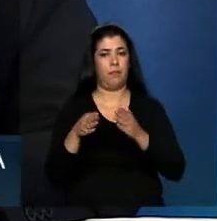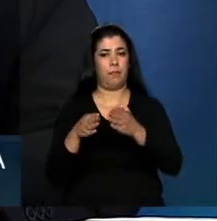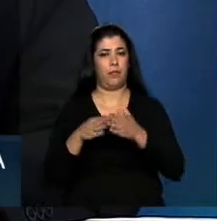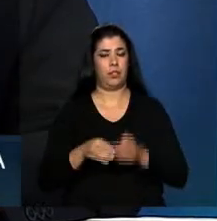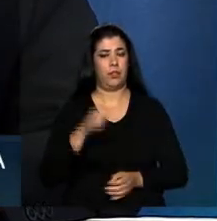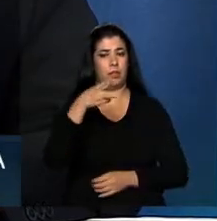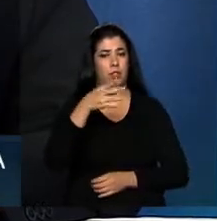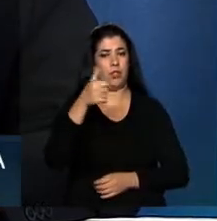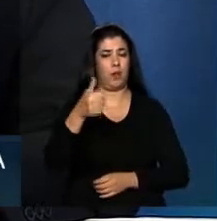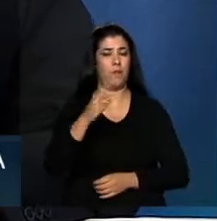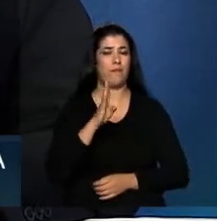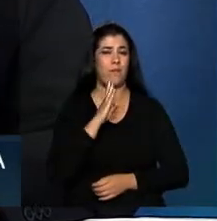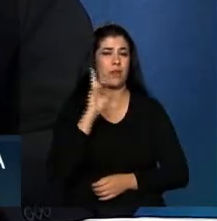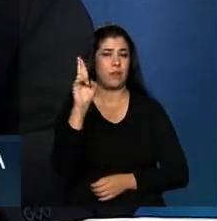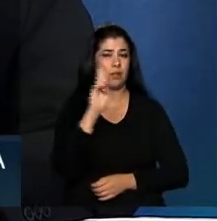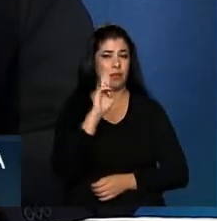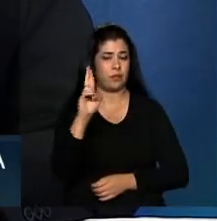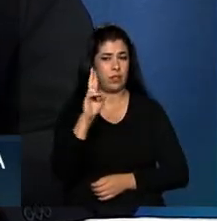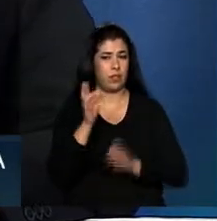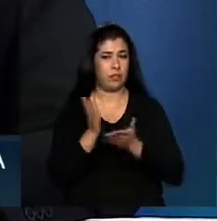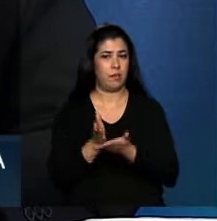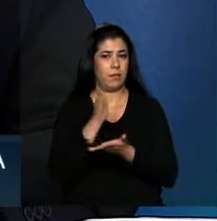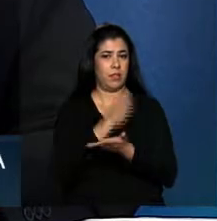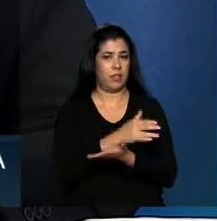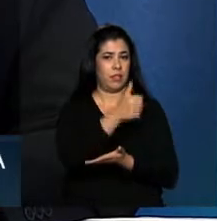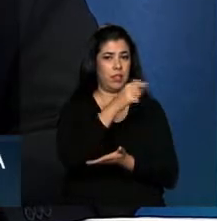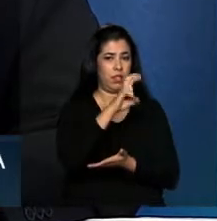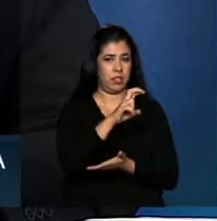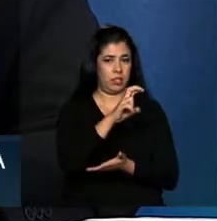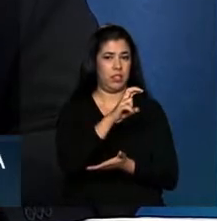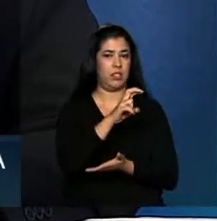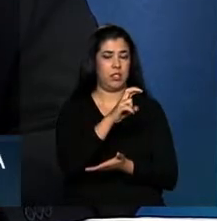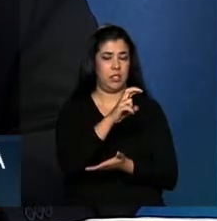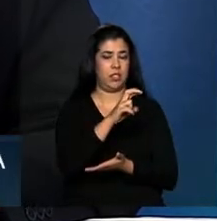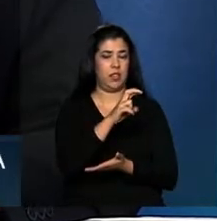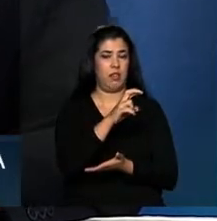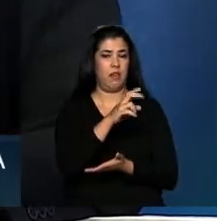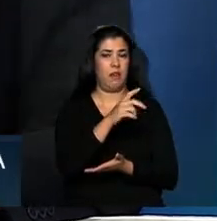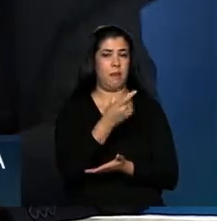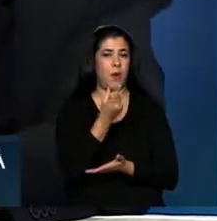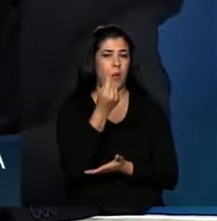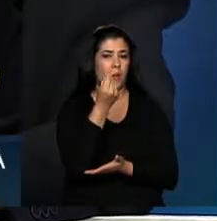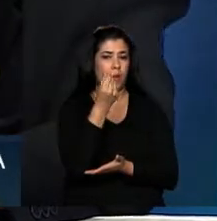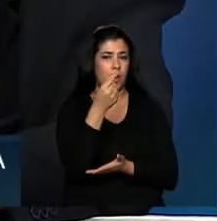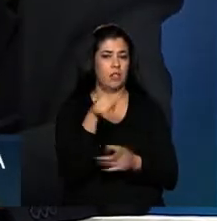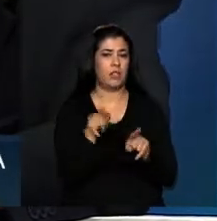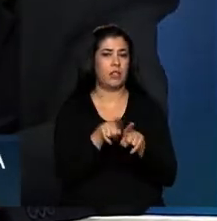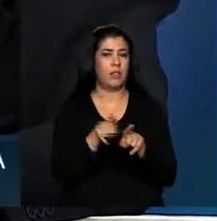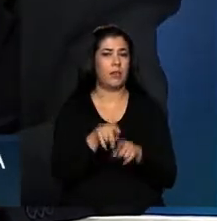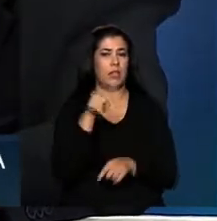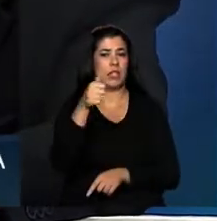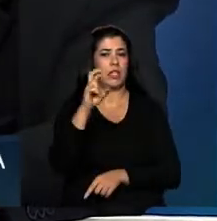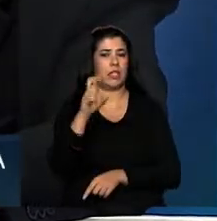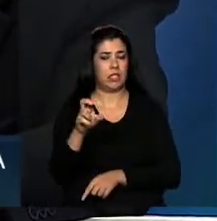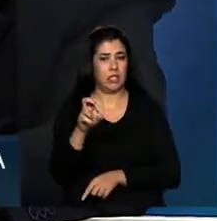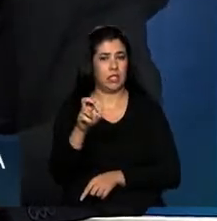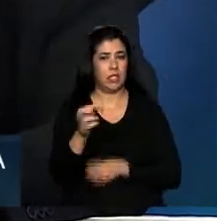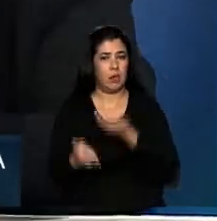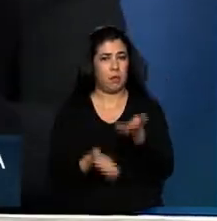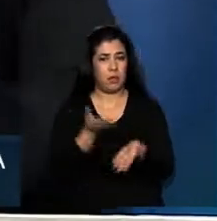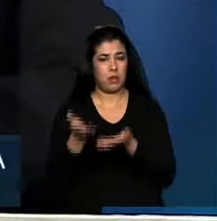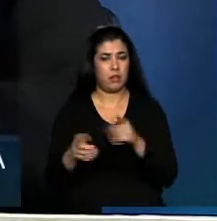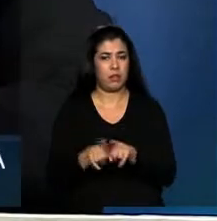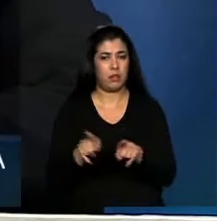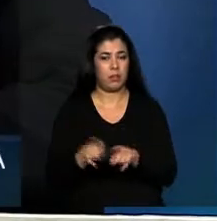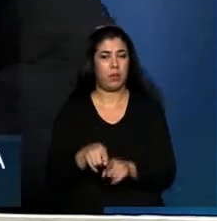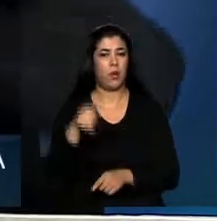custeio e investimento. 15 para custeio, 15 para investimento. E nós estamos pedindo mais 23 bilhões,